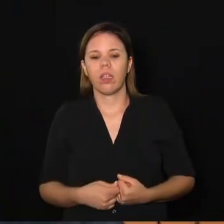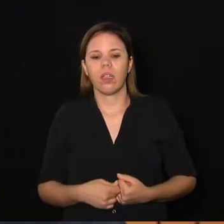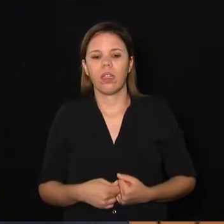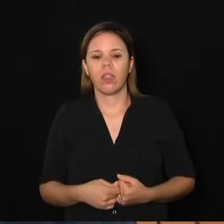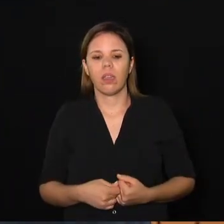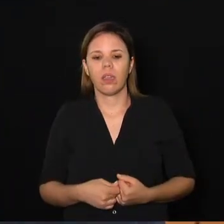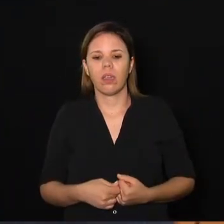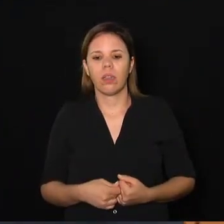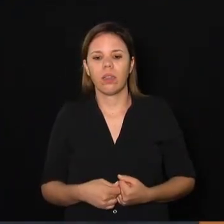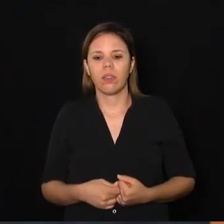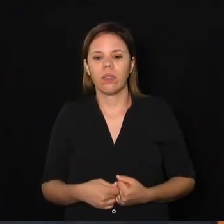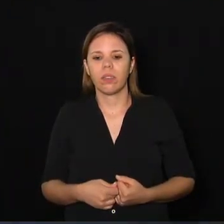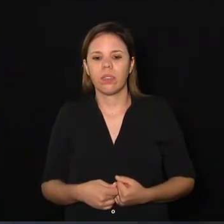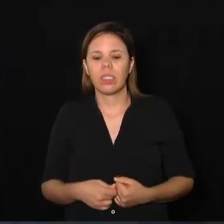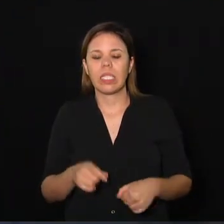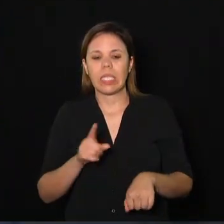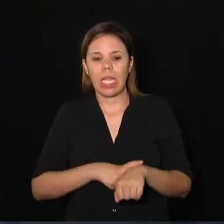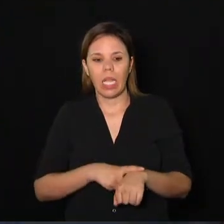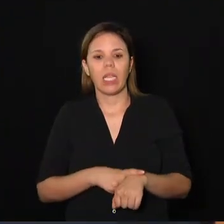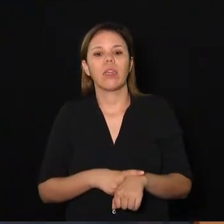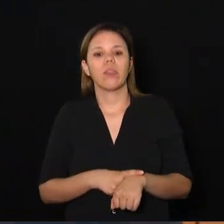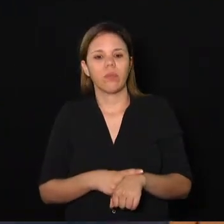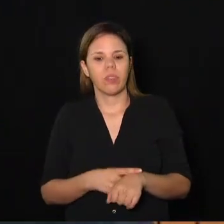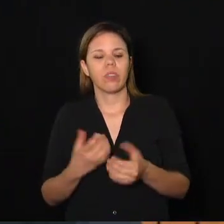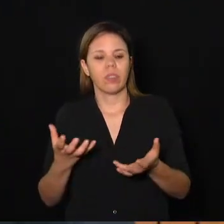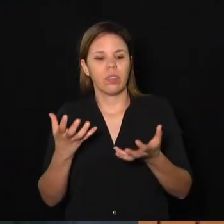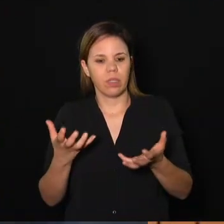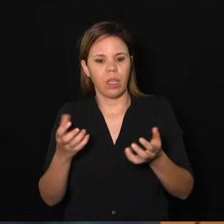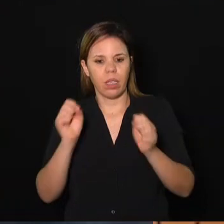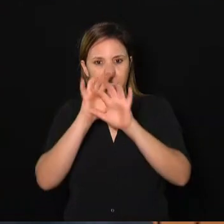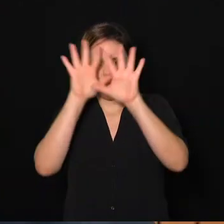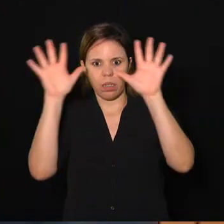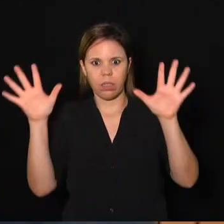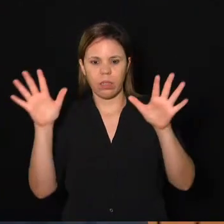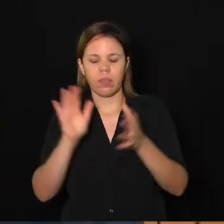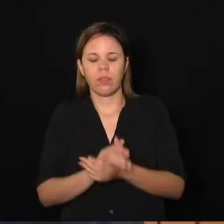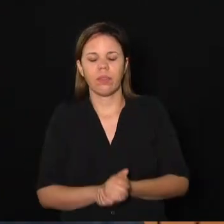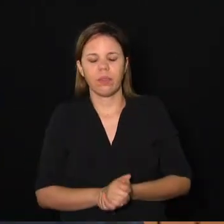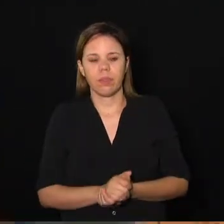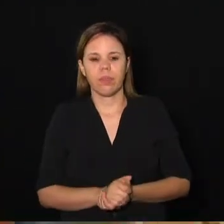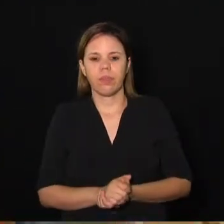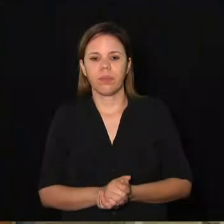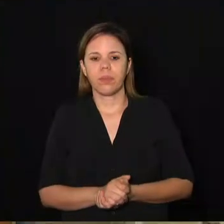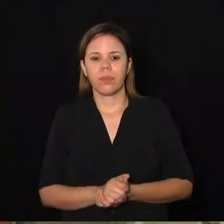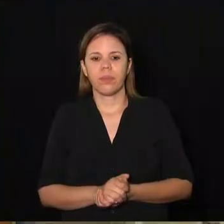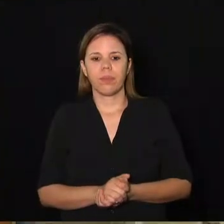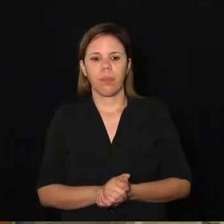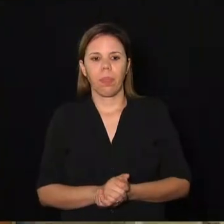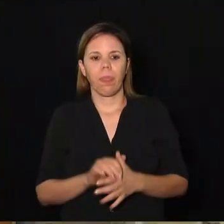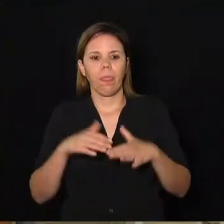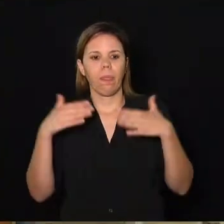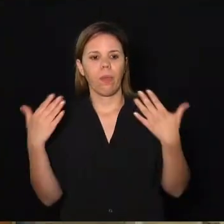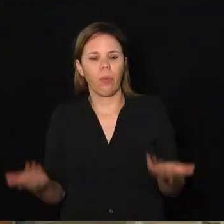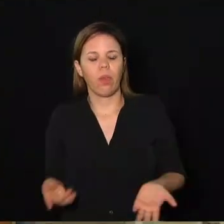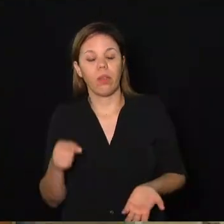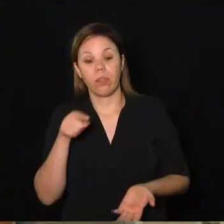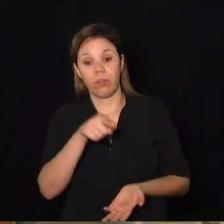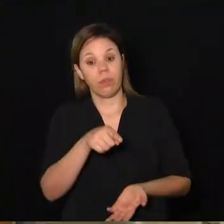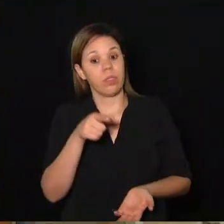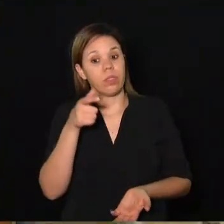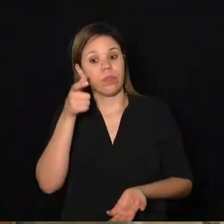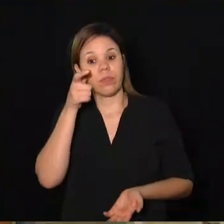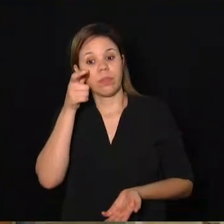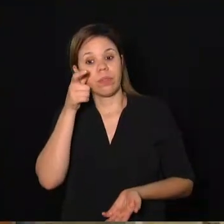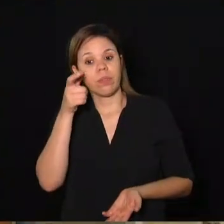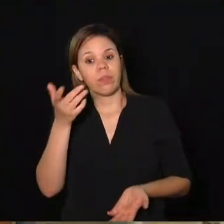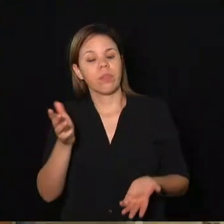excelência tenha o tempo desejado para poder fazer os crescimentos muito bem quando você ouve eu ouvi aqui